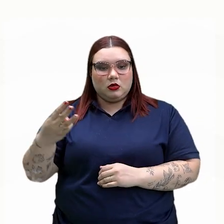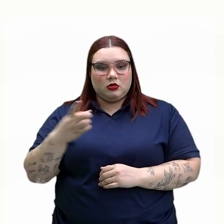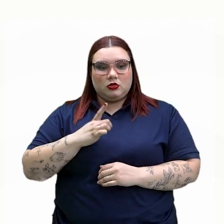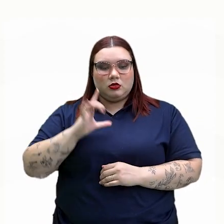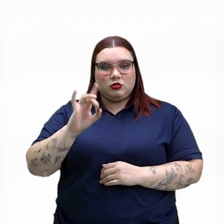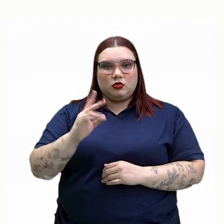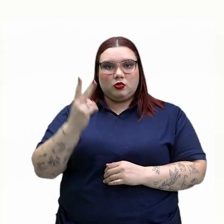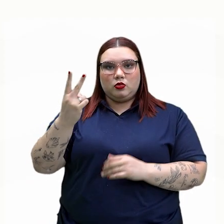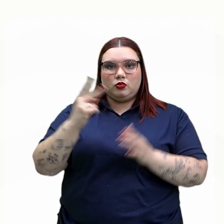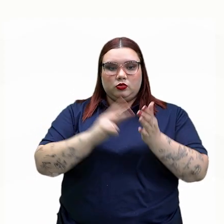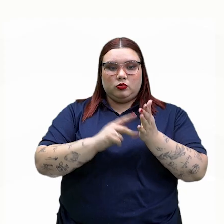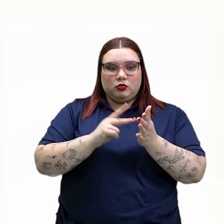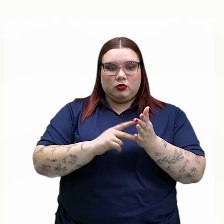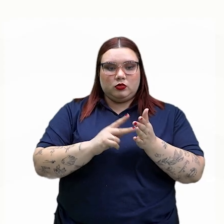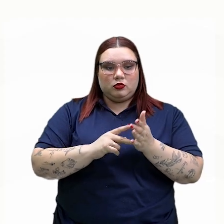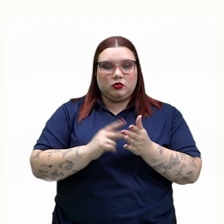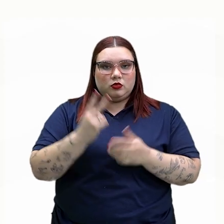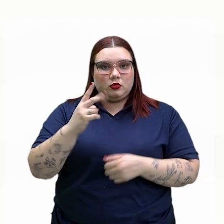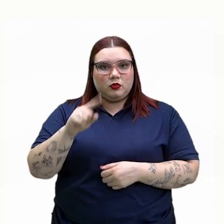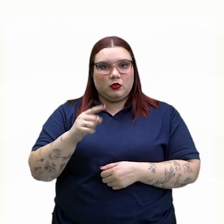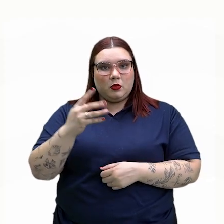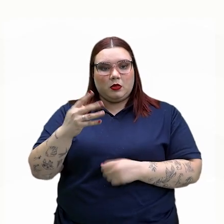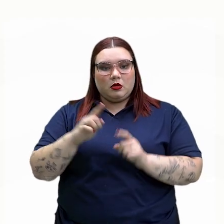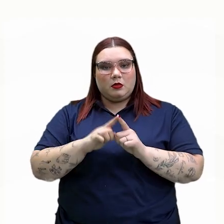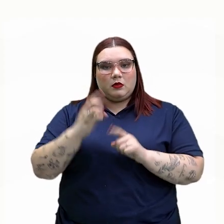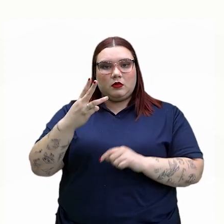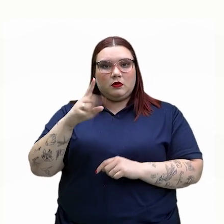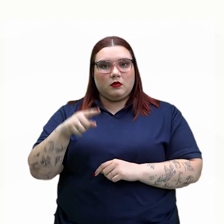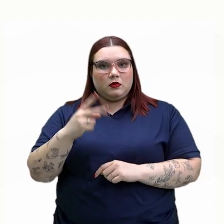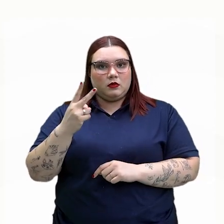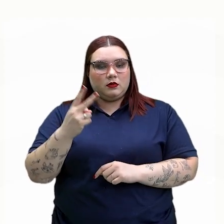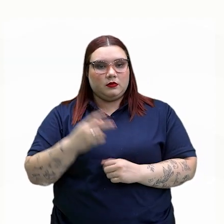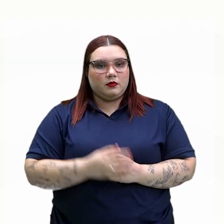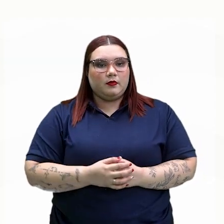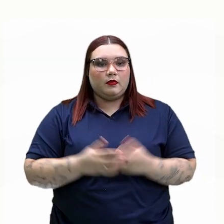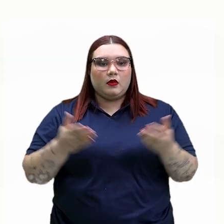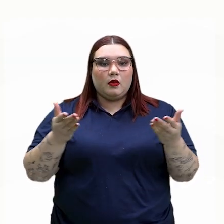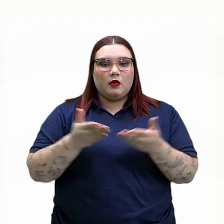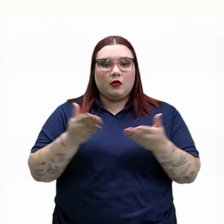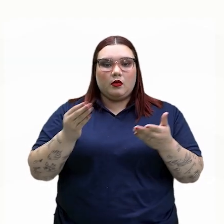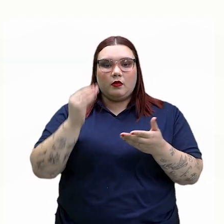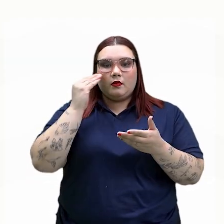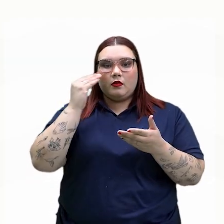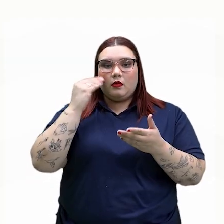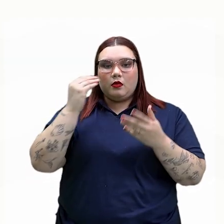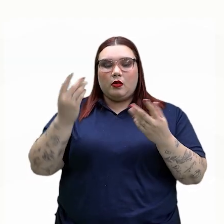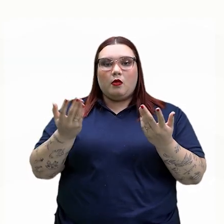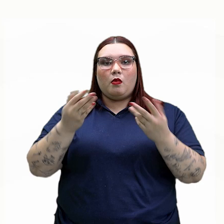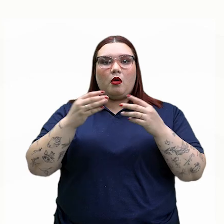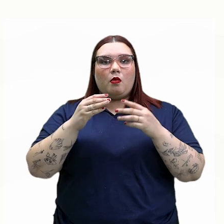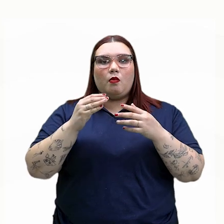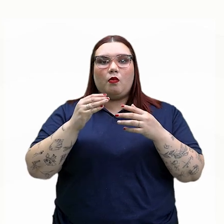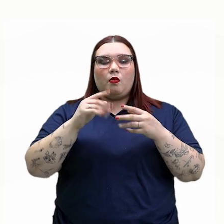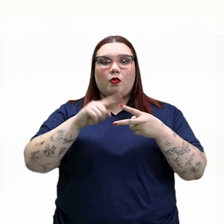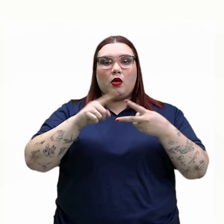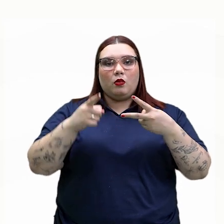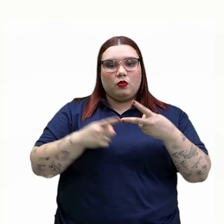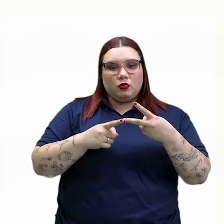ter apenas 2 notas. E agora, professor, nós vamos determinar o tamanho de cada